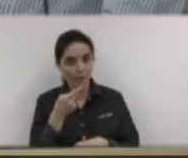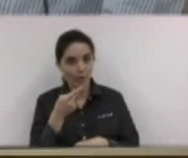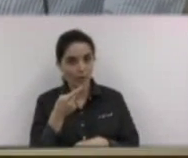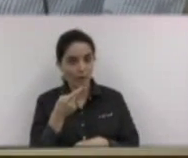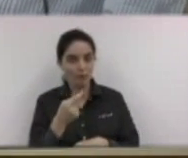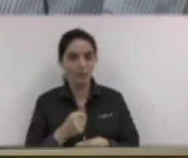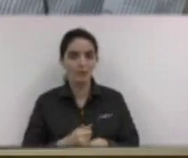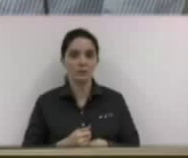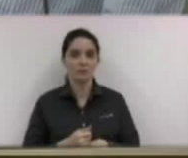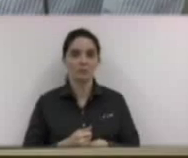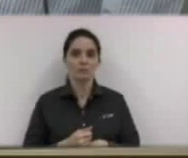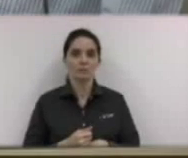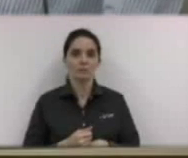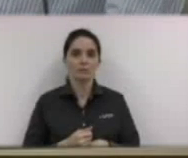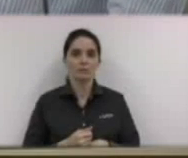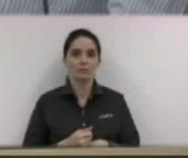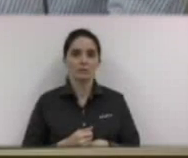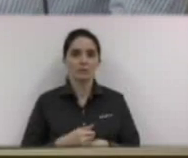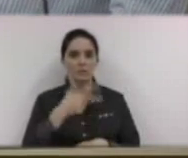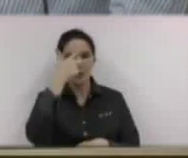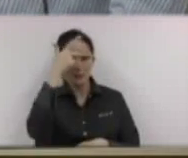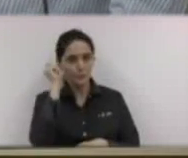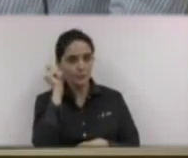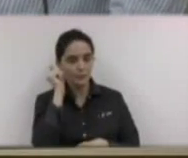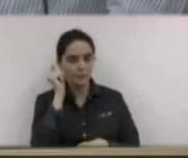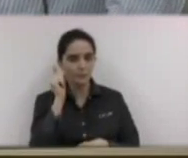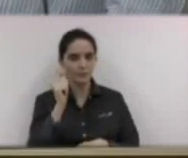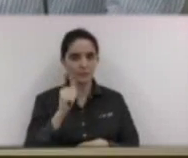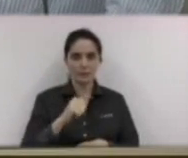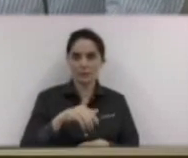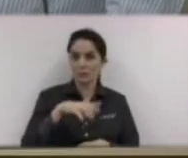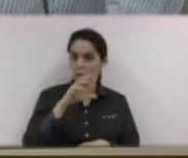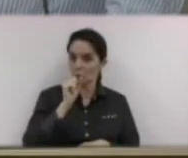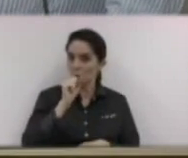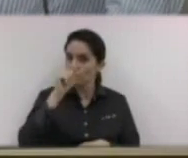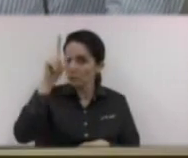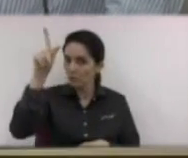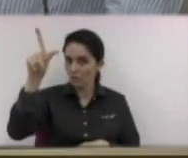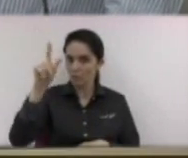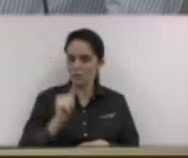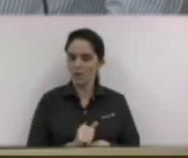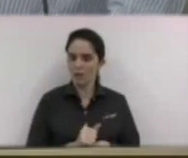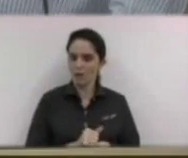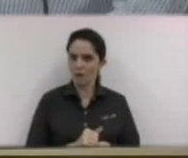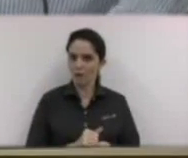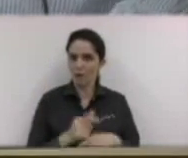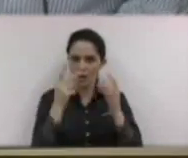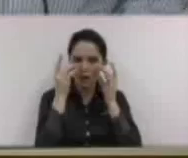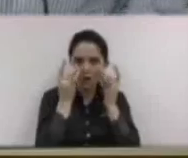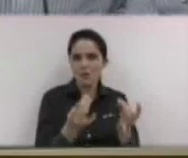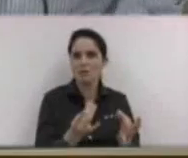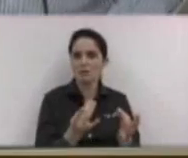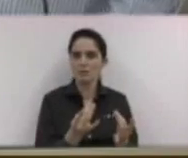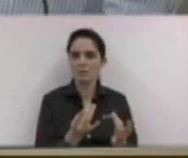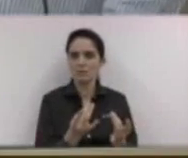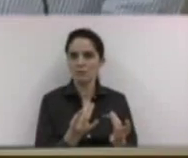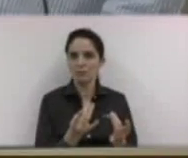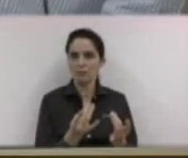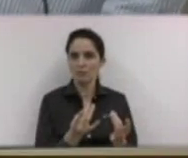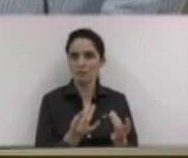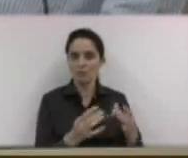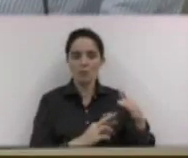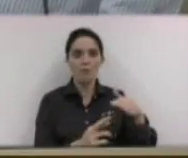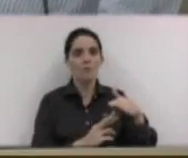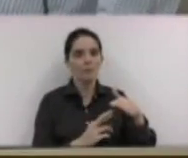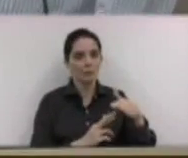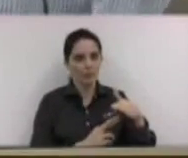está atento a essas coisas. Nós não estamos dormindo no ponto, não, porque quer levar o dinheiro da cidade que também